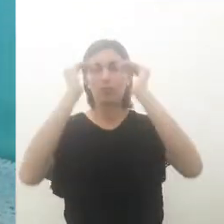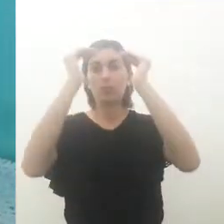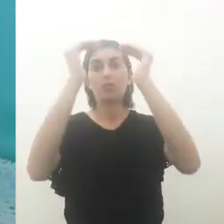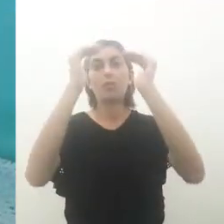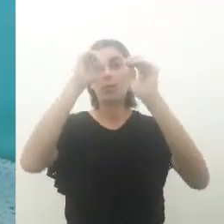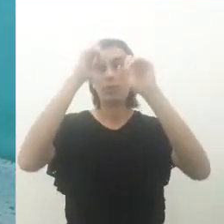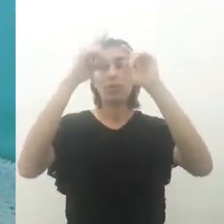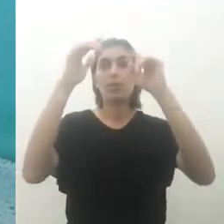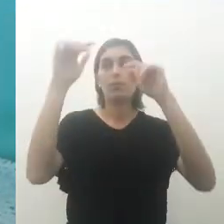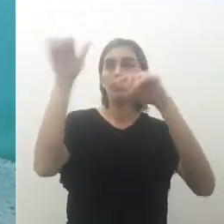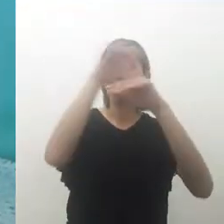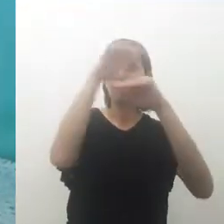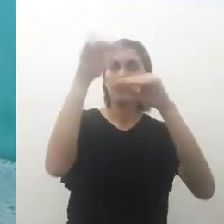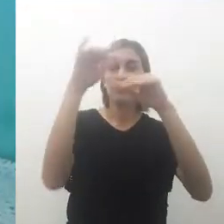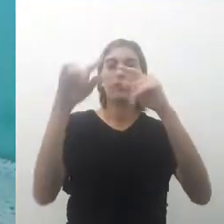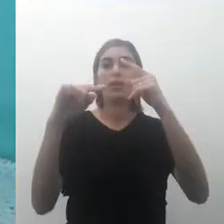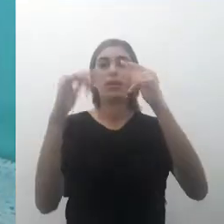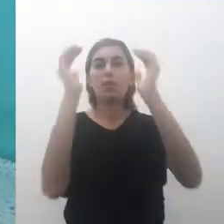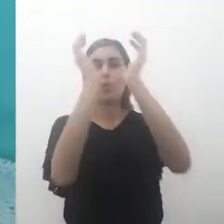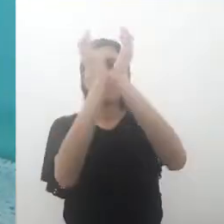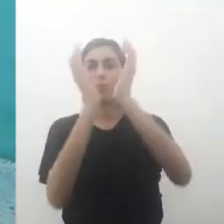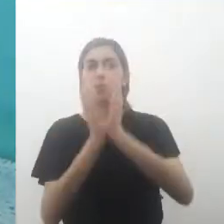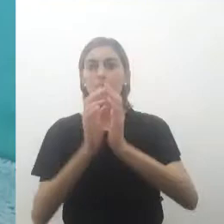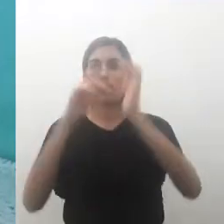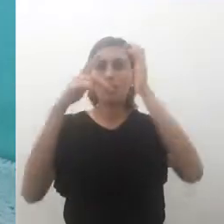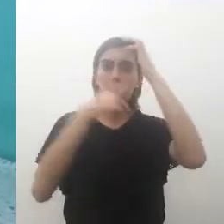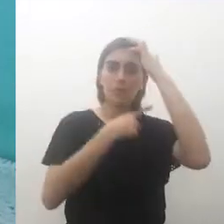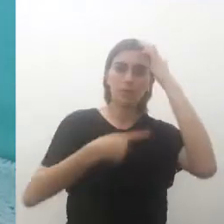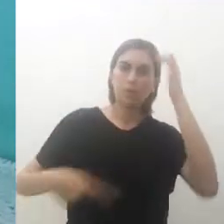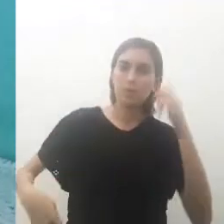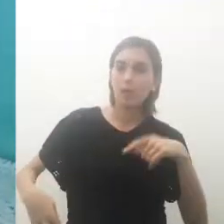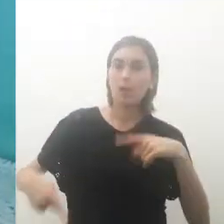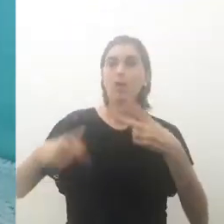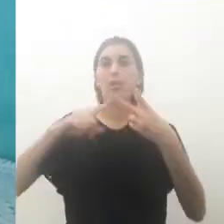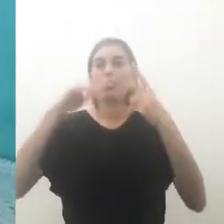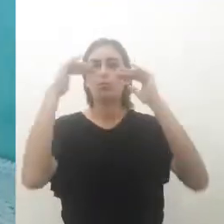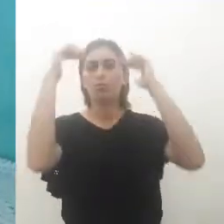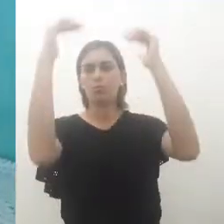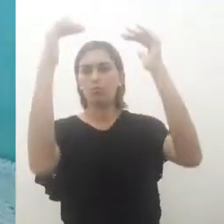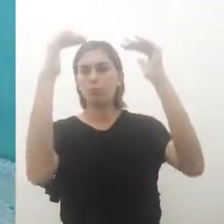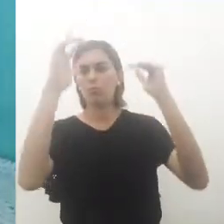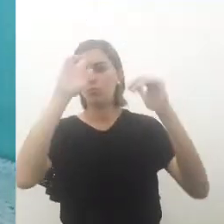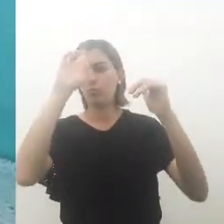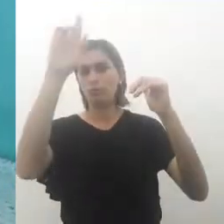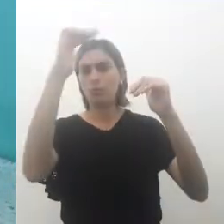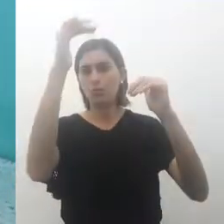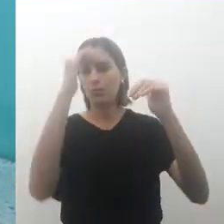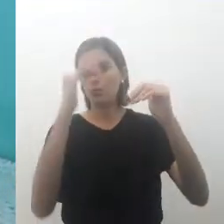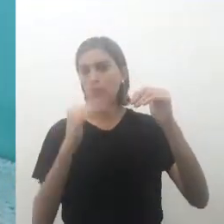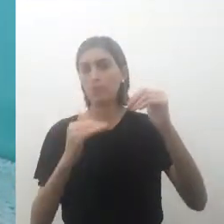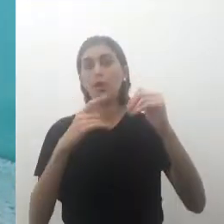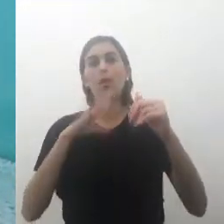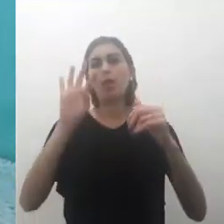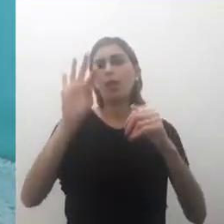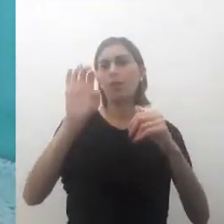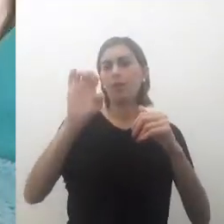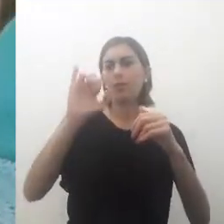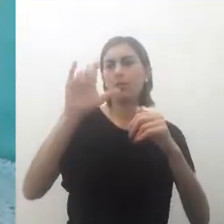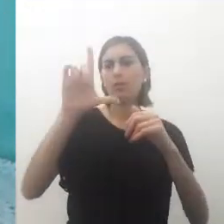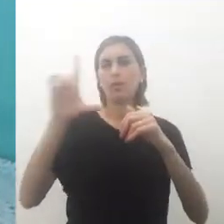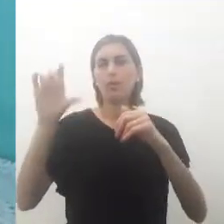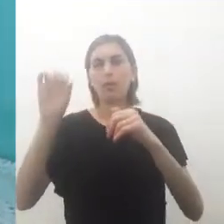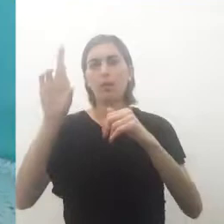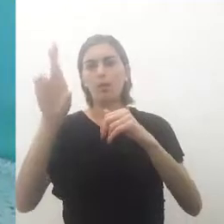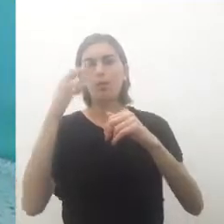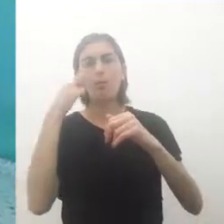mais altos, desde o setor operacional aos cargos de presidência e postos mais altos de uma organização. Taylor